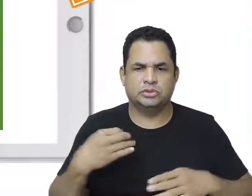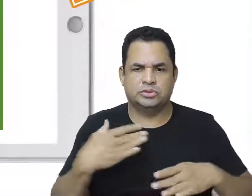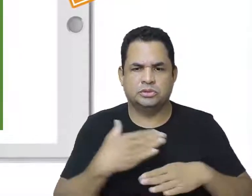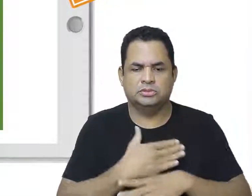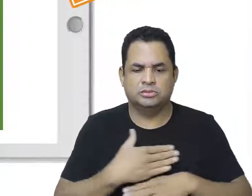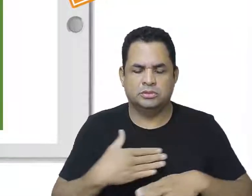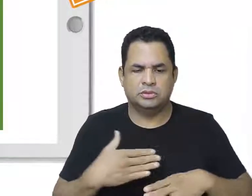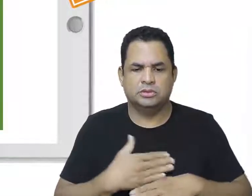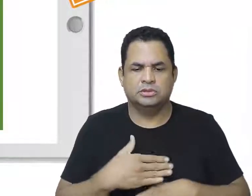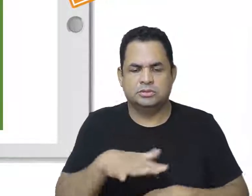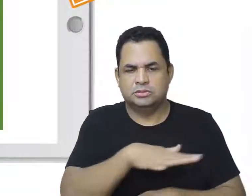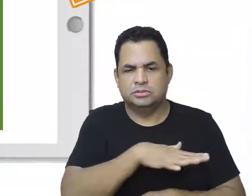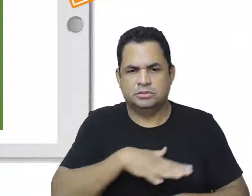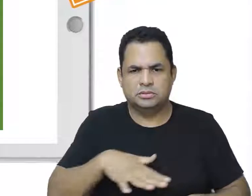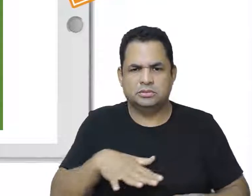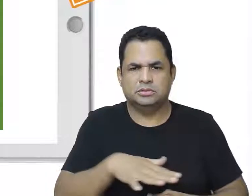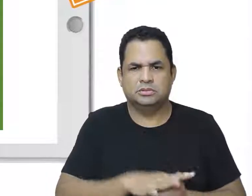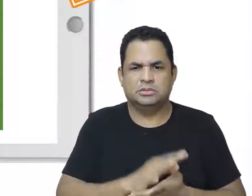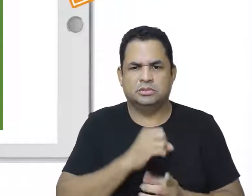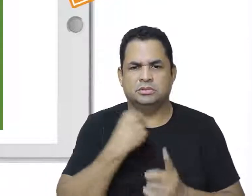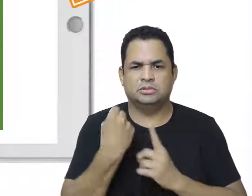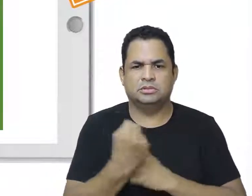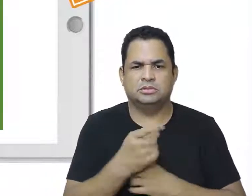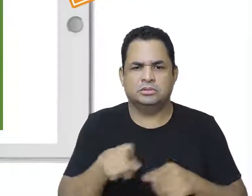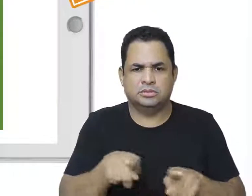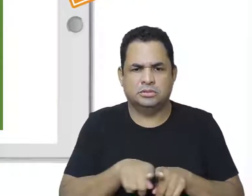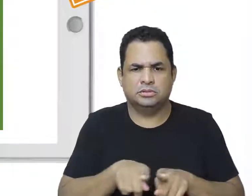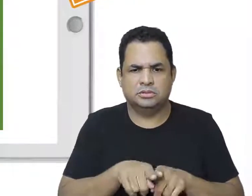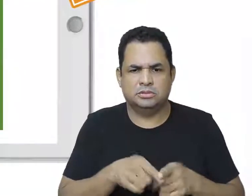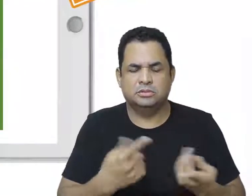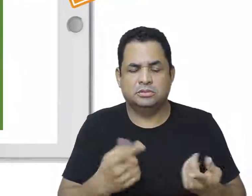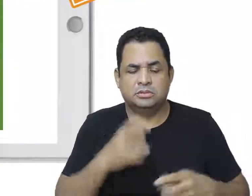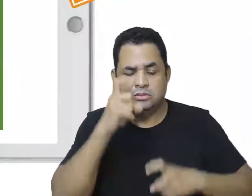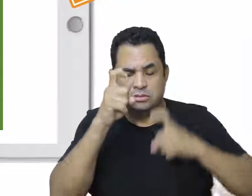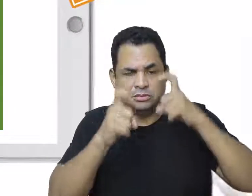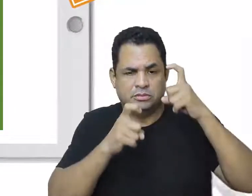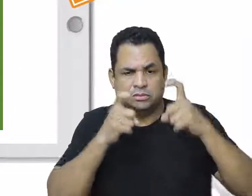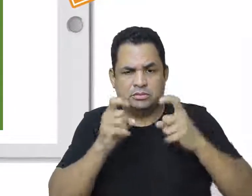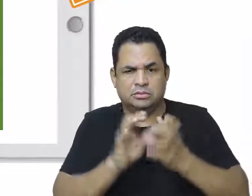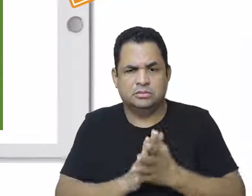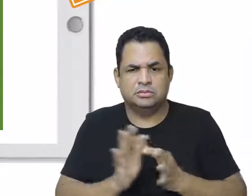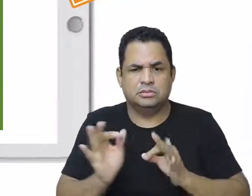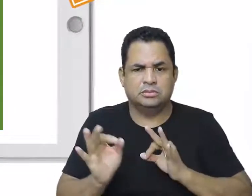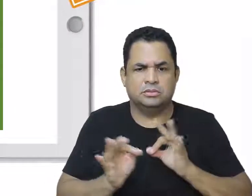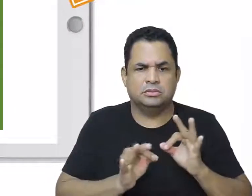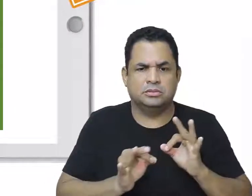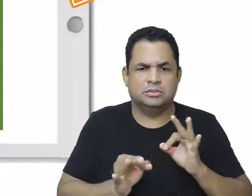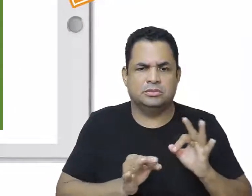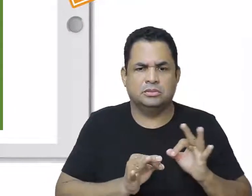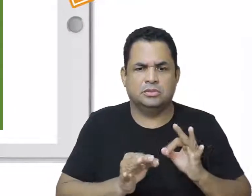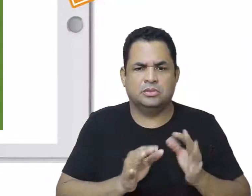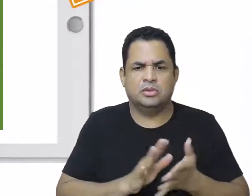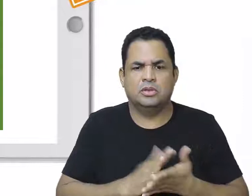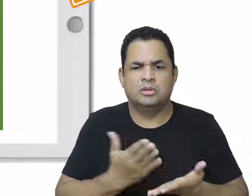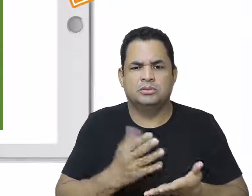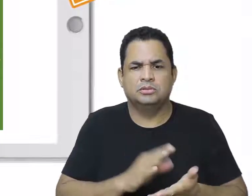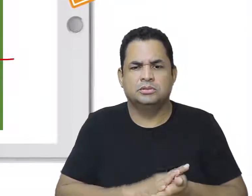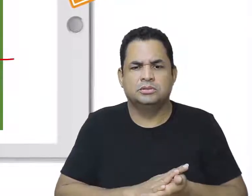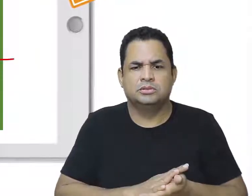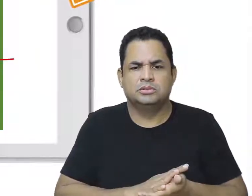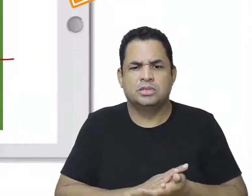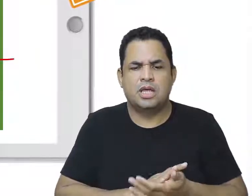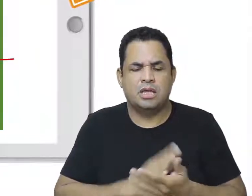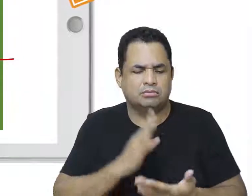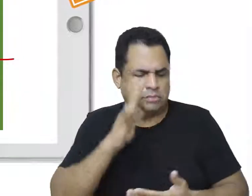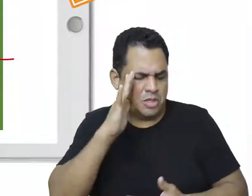lembra? Pois é, a sociologia também se preocupa com o espaço urbano, construindo pensamentos e linhas